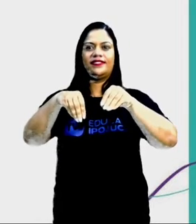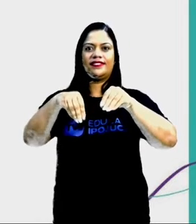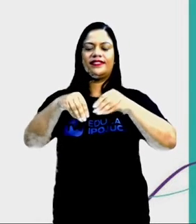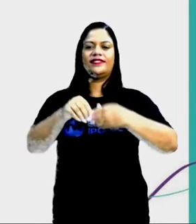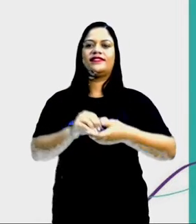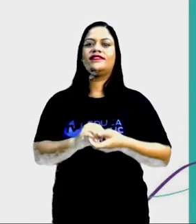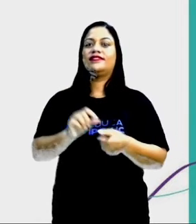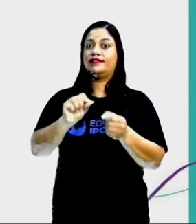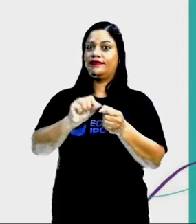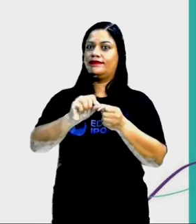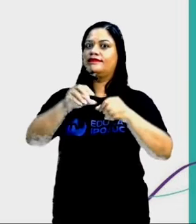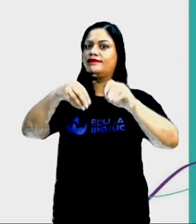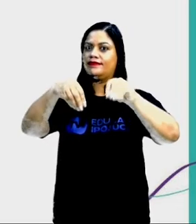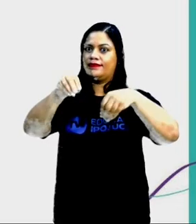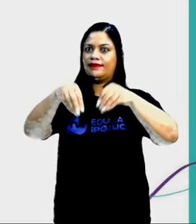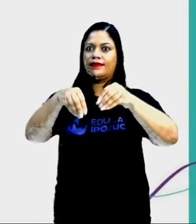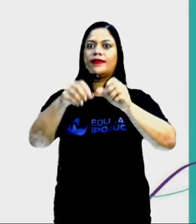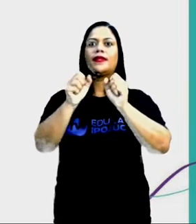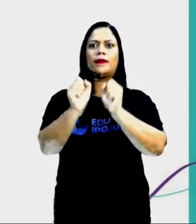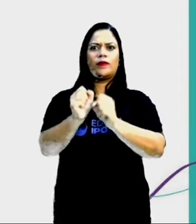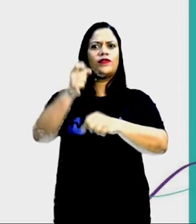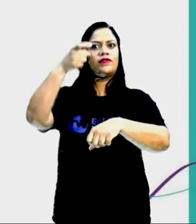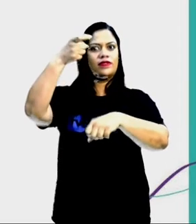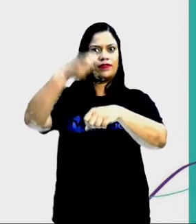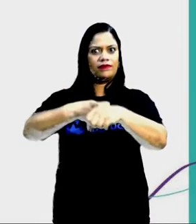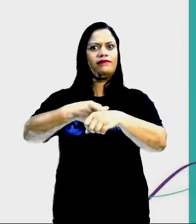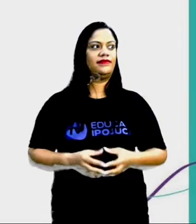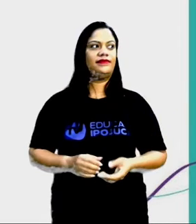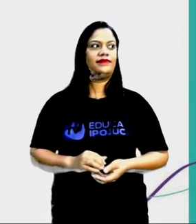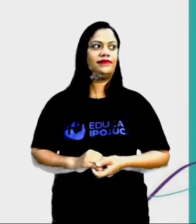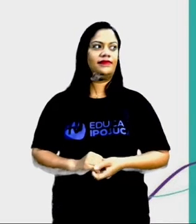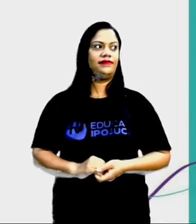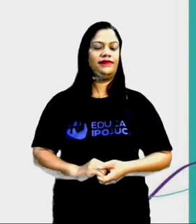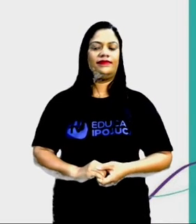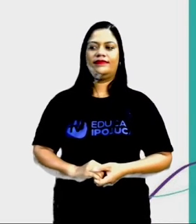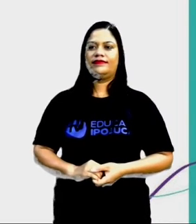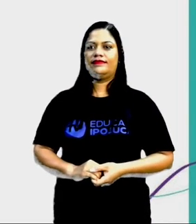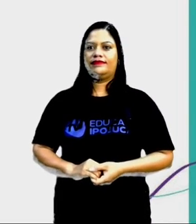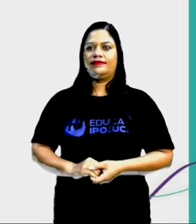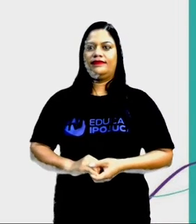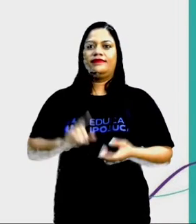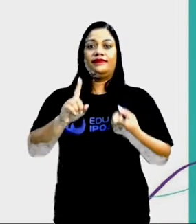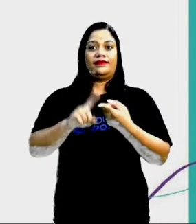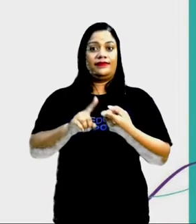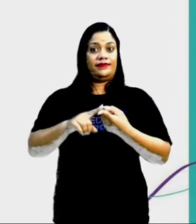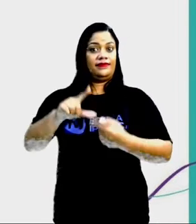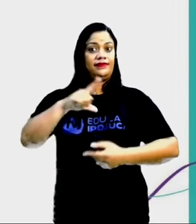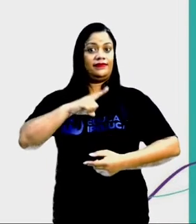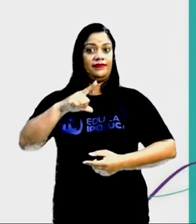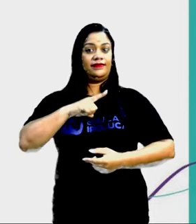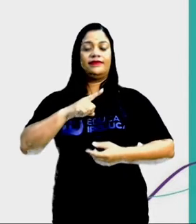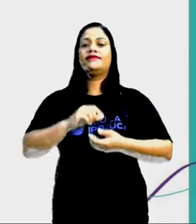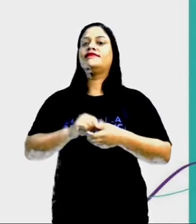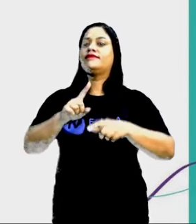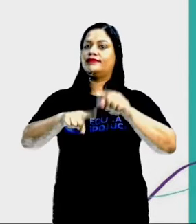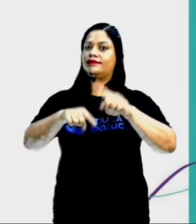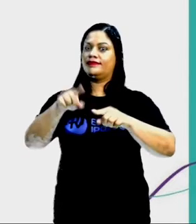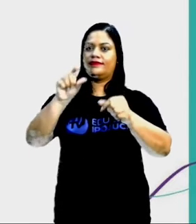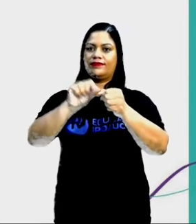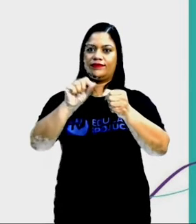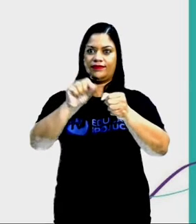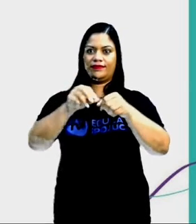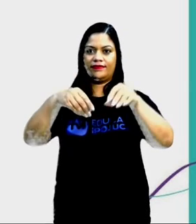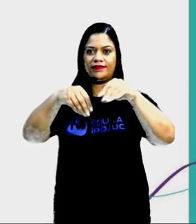Os objetos feitos de plástico podem ser duros e opacos. E também temos aqui objetos feitos